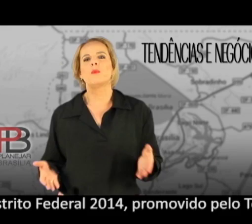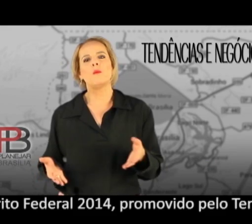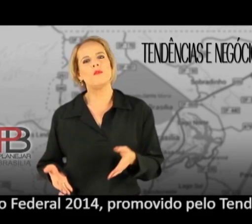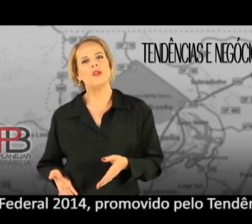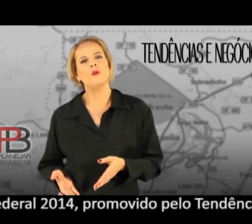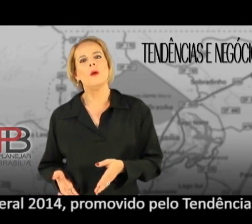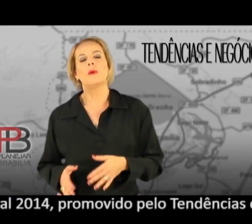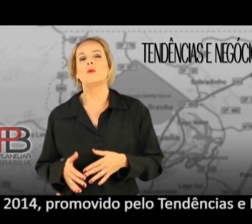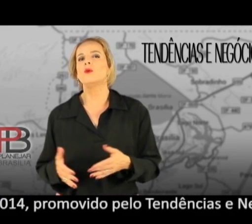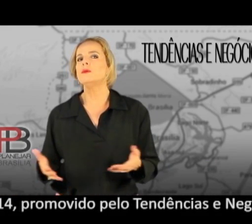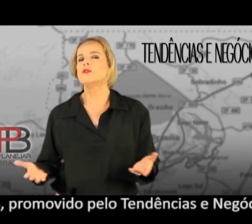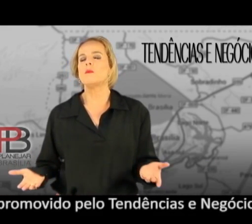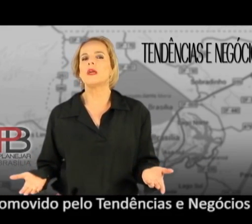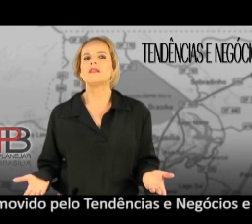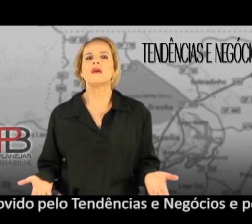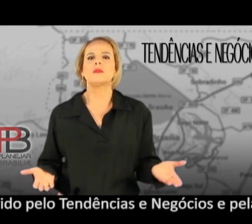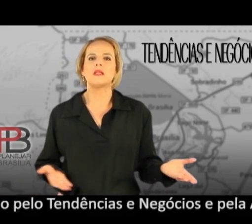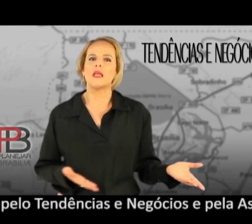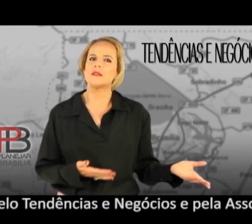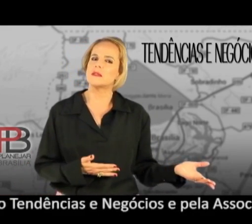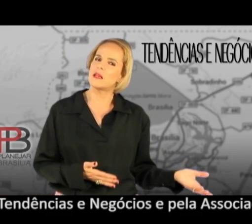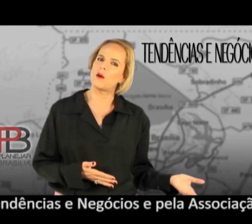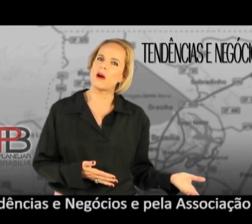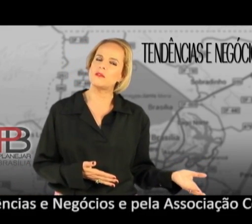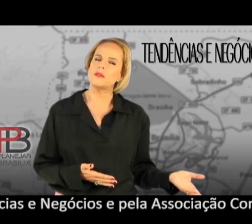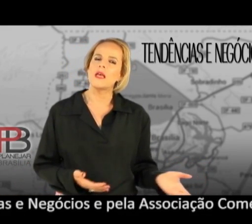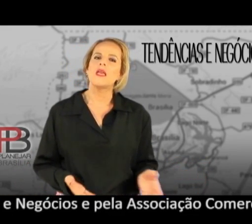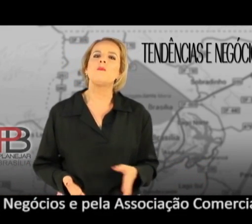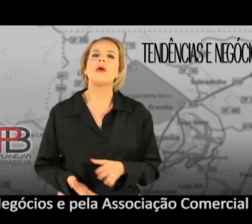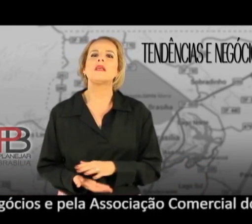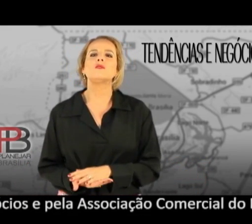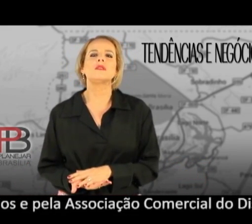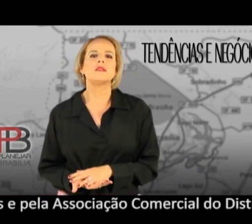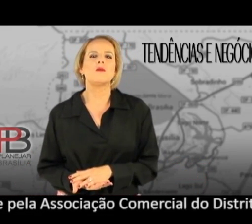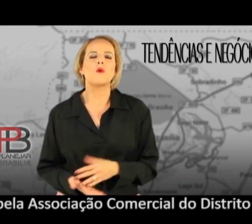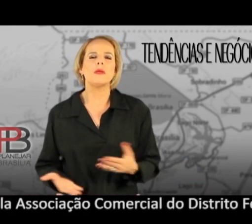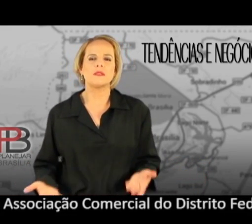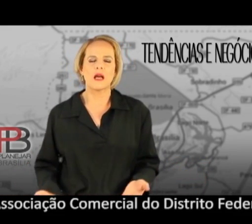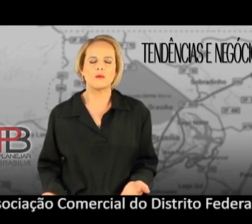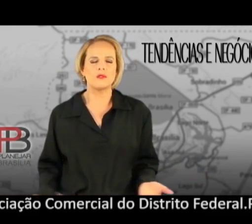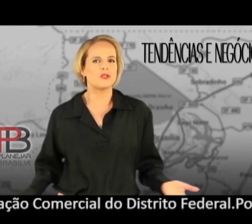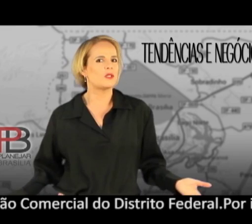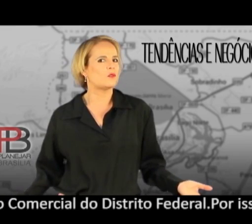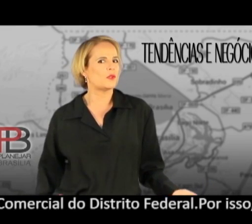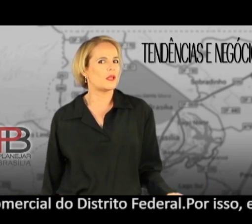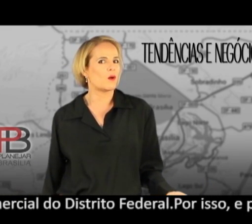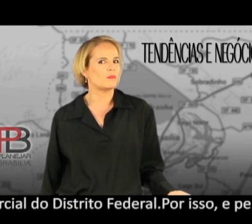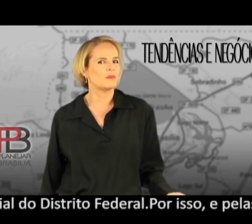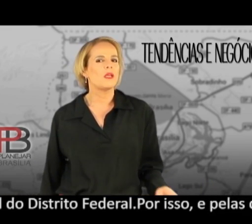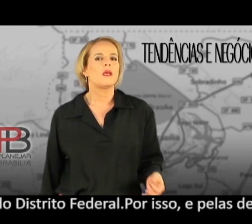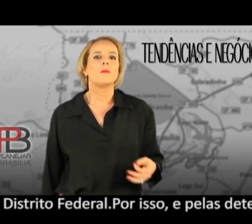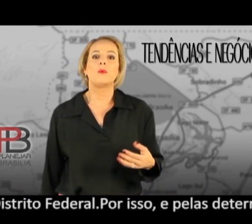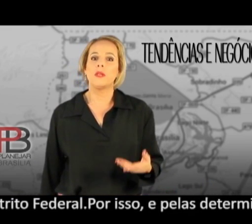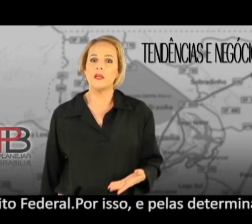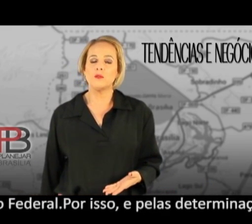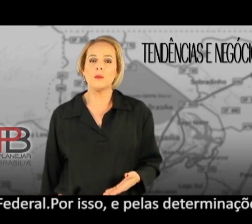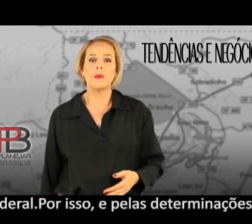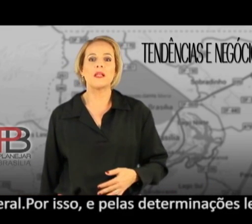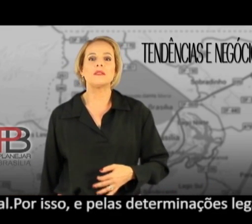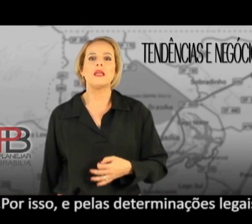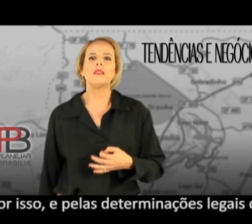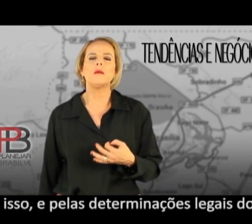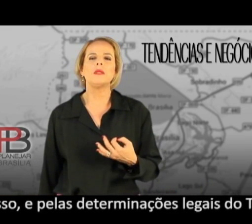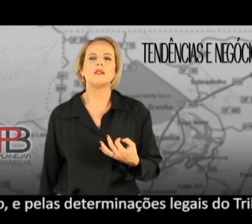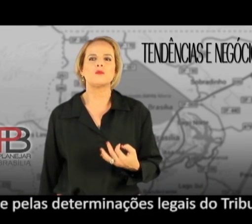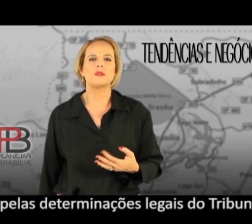2014, promovido pelo Grupo de Comunicação Tendências e Negócios e pela Associação Comercial do Distrito Federal. Por isso,